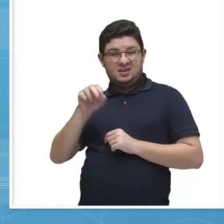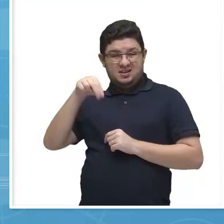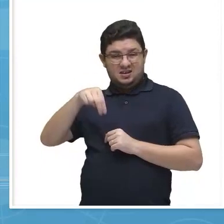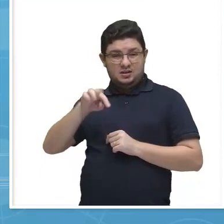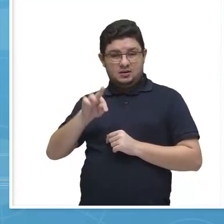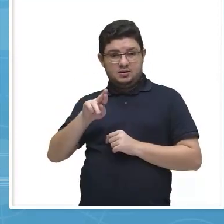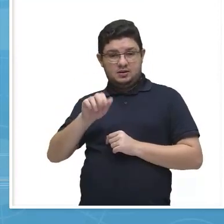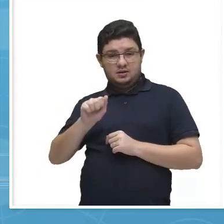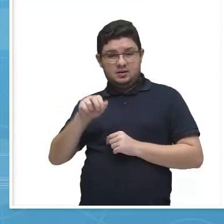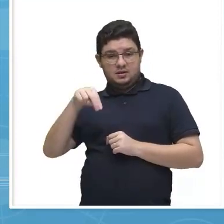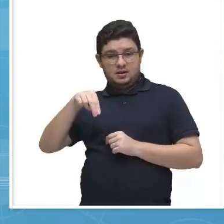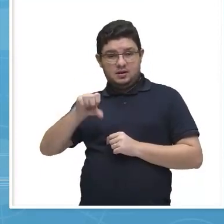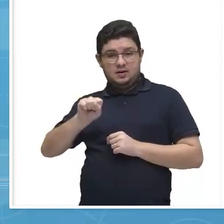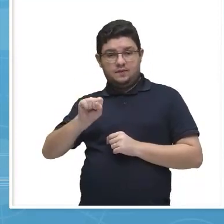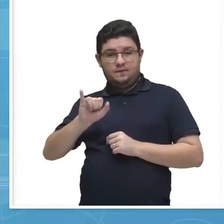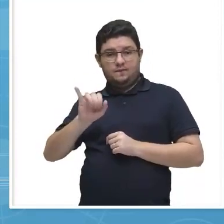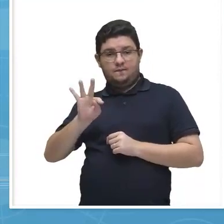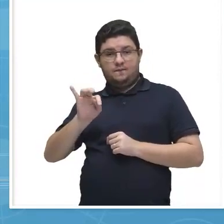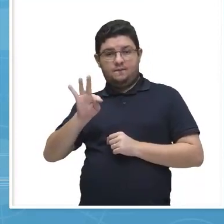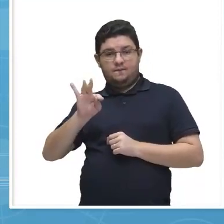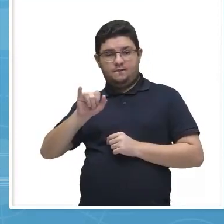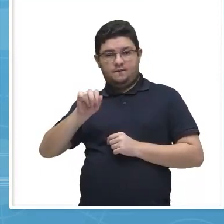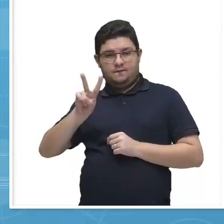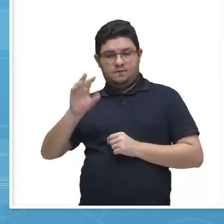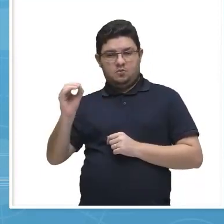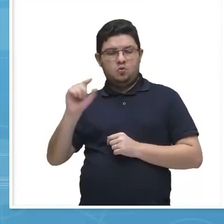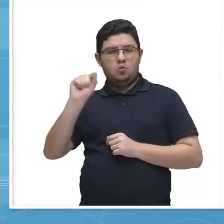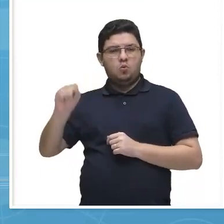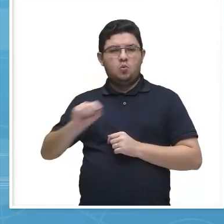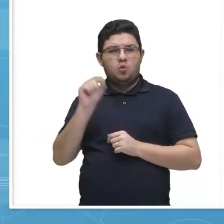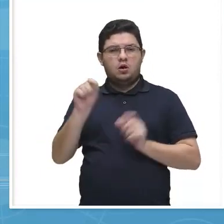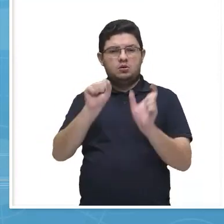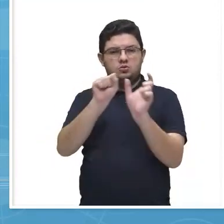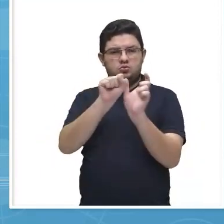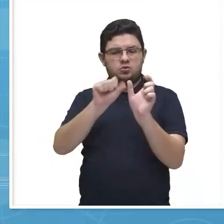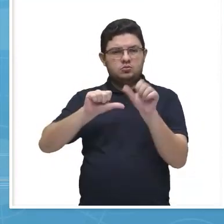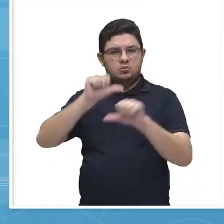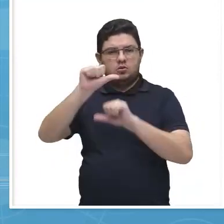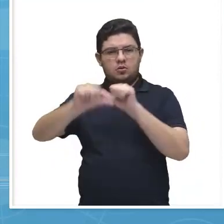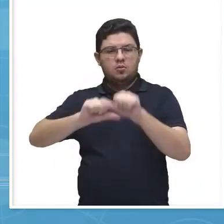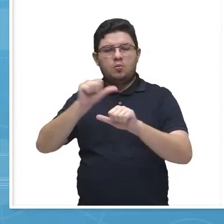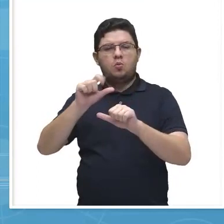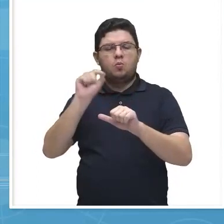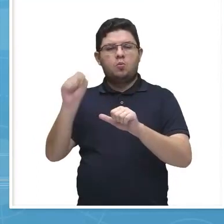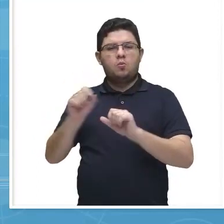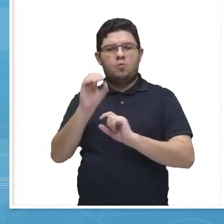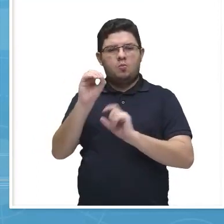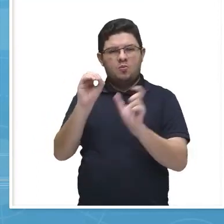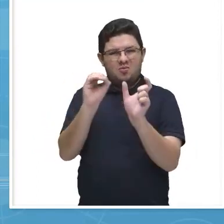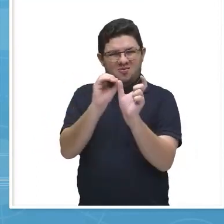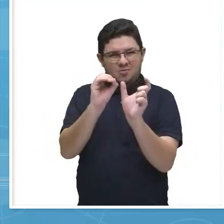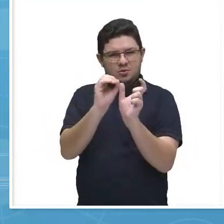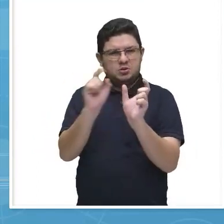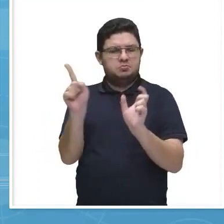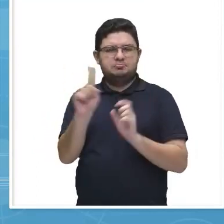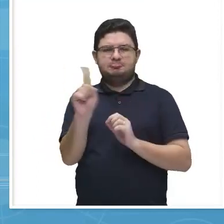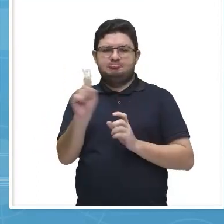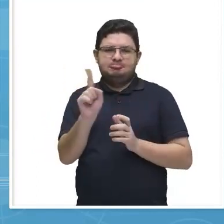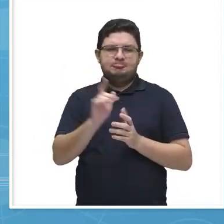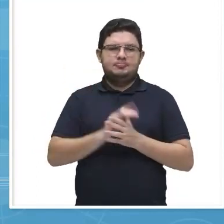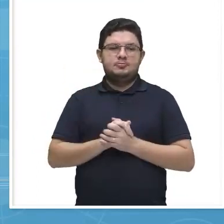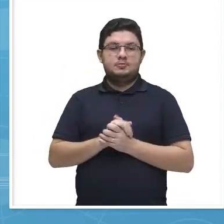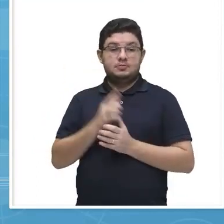para o objeto, né? Fica ali mesmo. Então, os verbos intransitivos, o que são eles? Preste